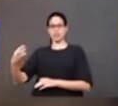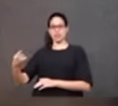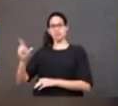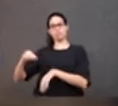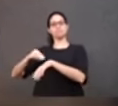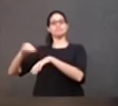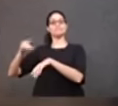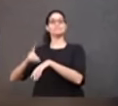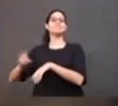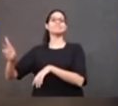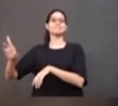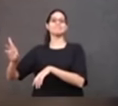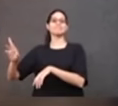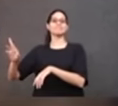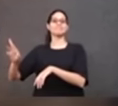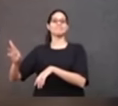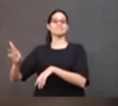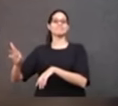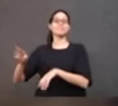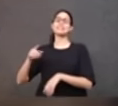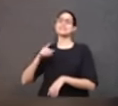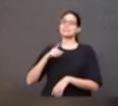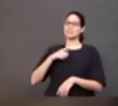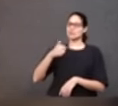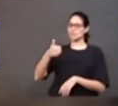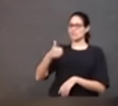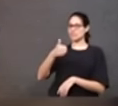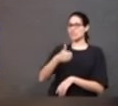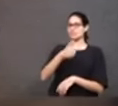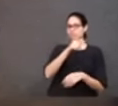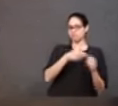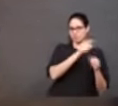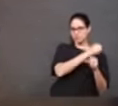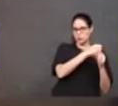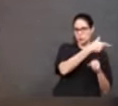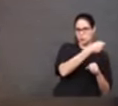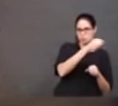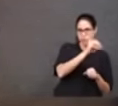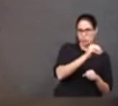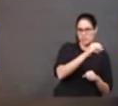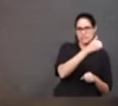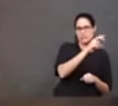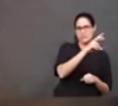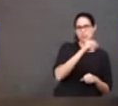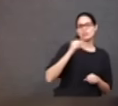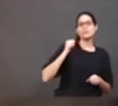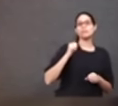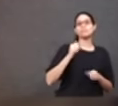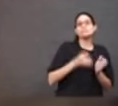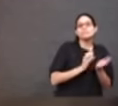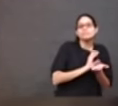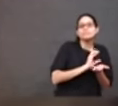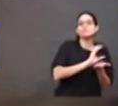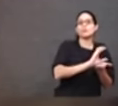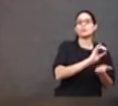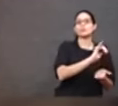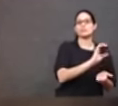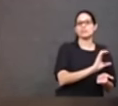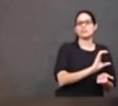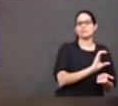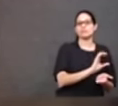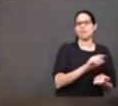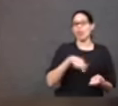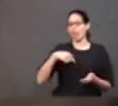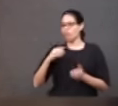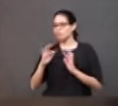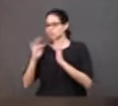De cerca de 50 bolsas de IC, em 2000 chegamos em 2008 com a concessão de 168. Isso em tempo